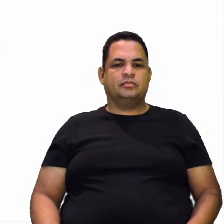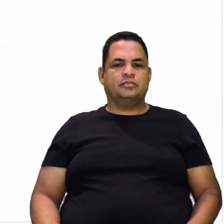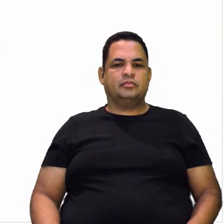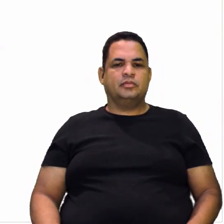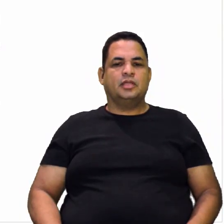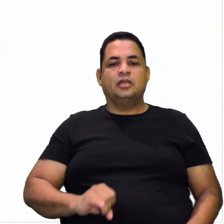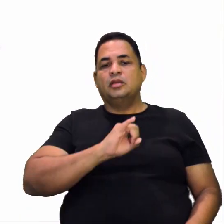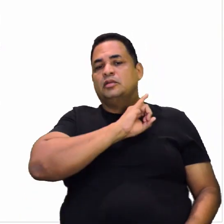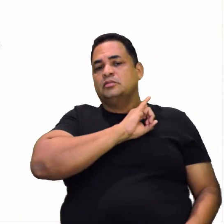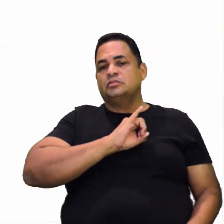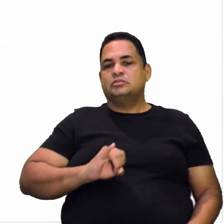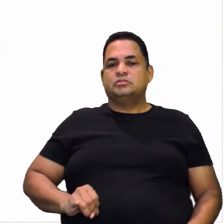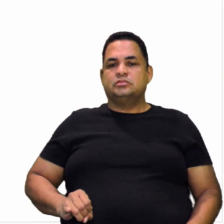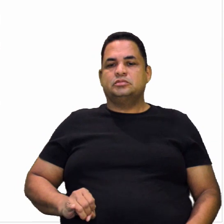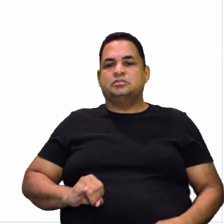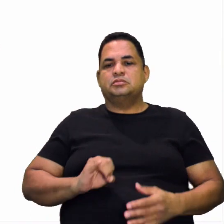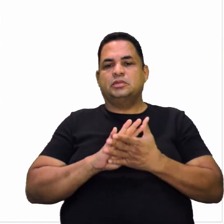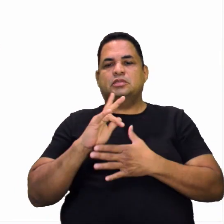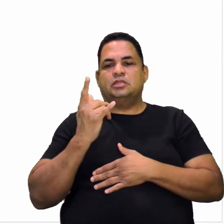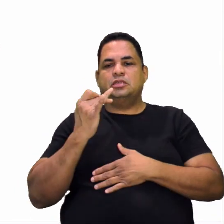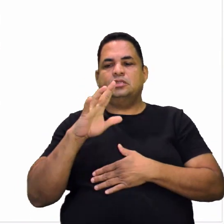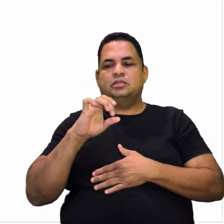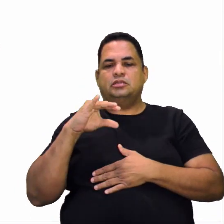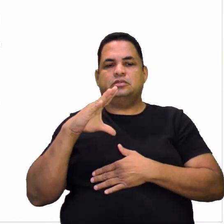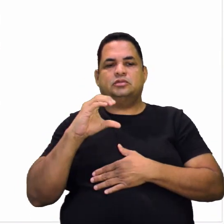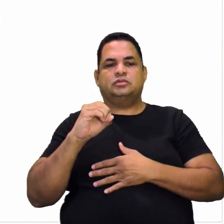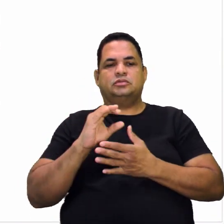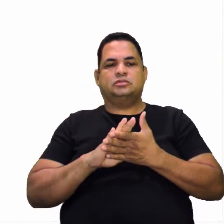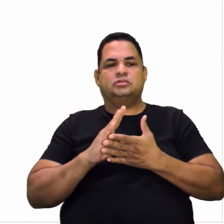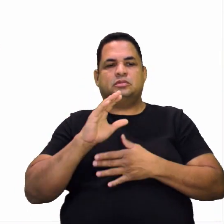os impérios helenísticos,